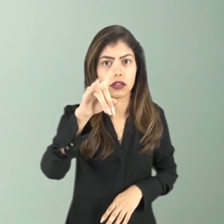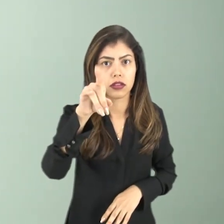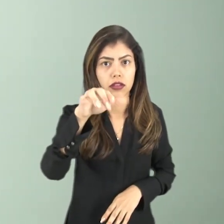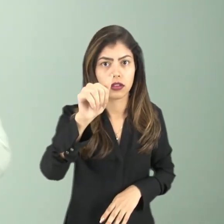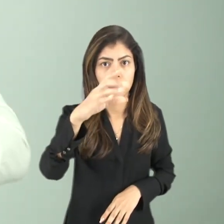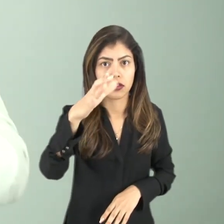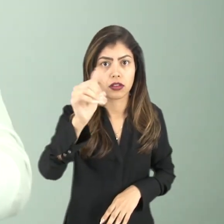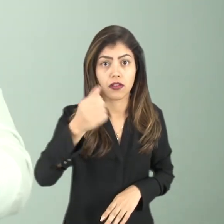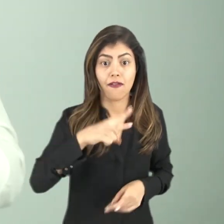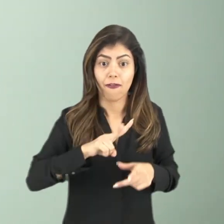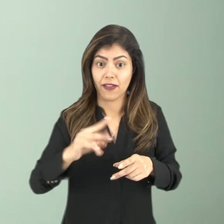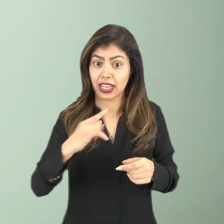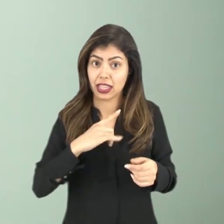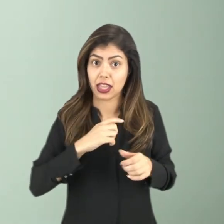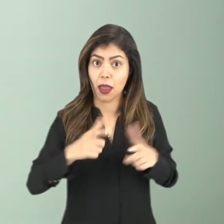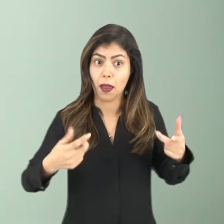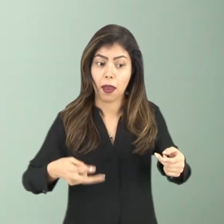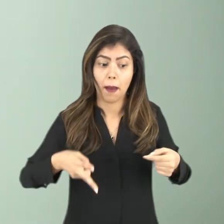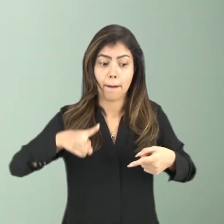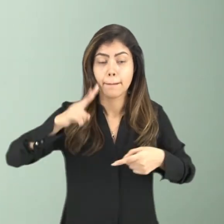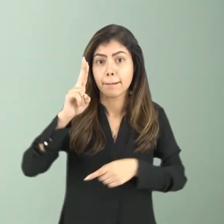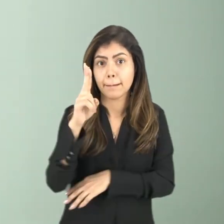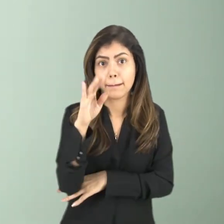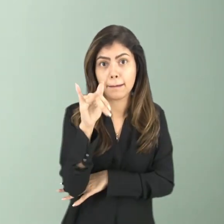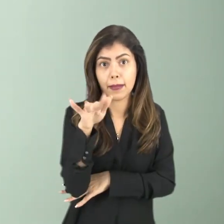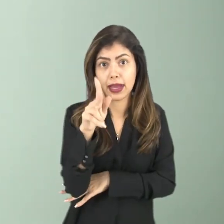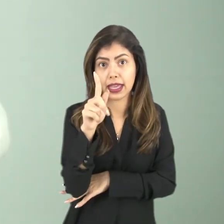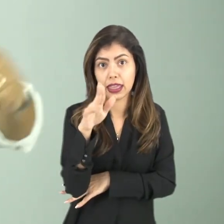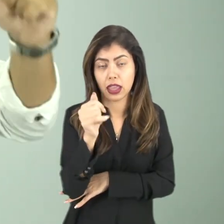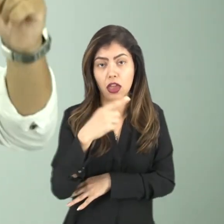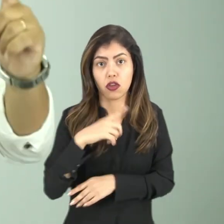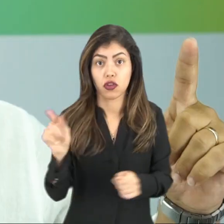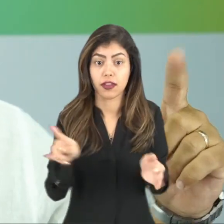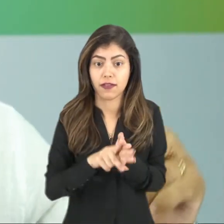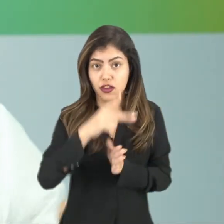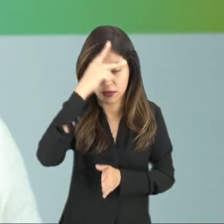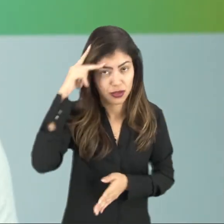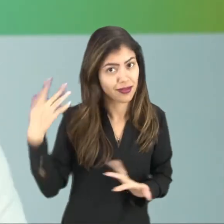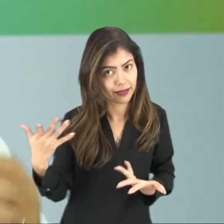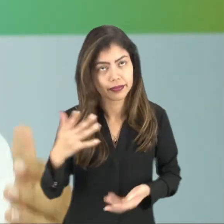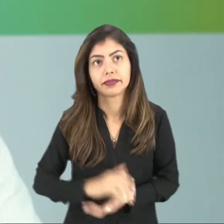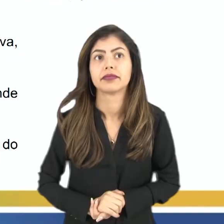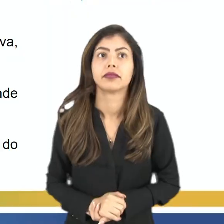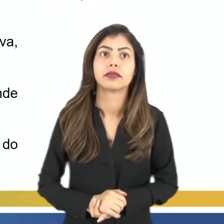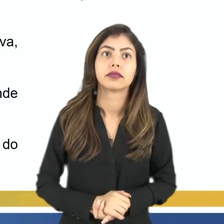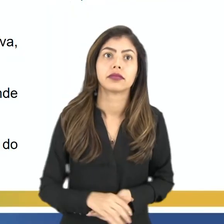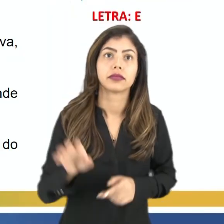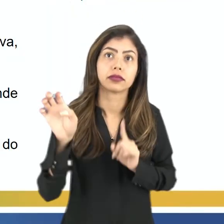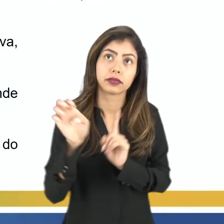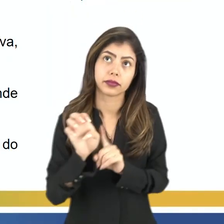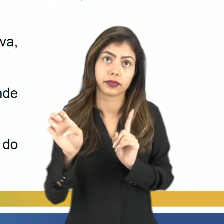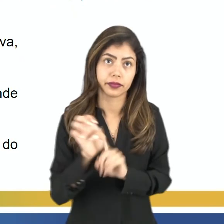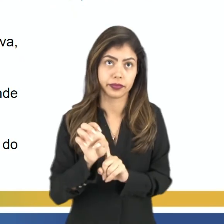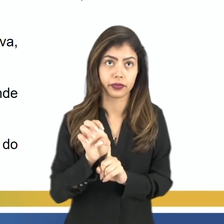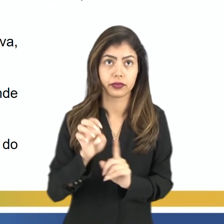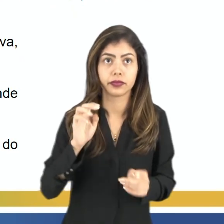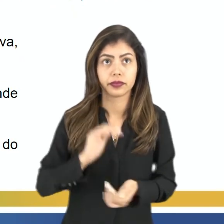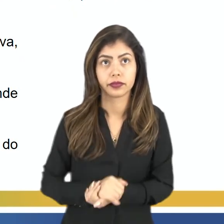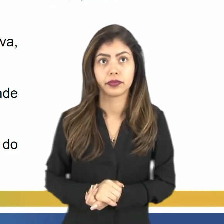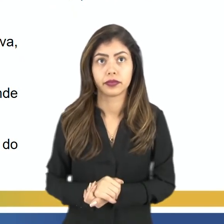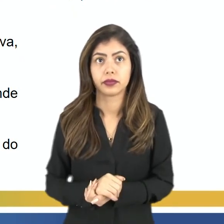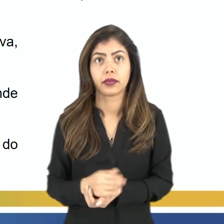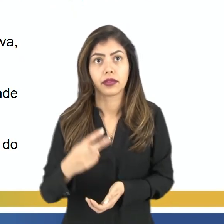de quê? De máquinas, ao invés de pessoas trabalhando no setor primário. Tá? E a letra E é a nossa resposta,